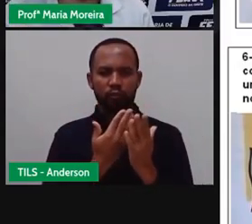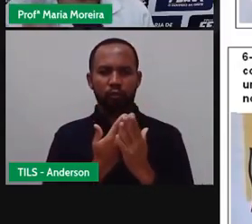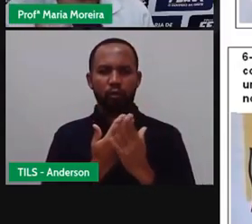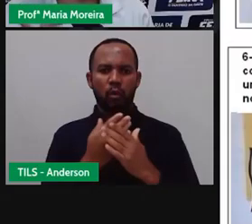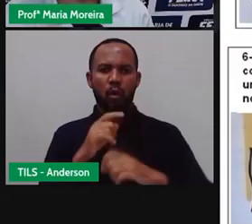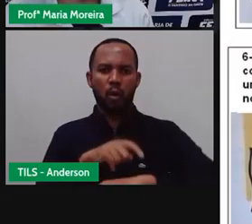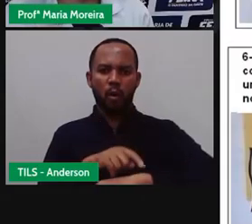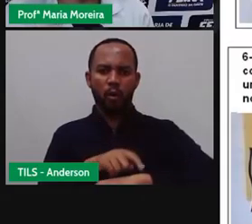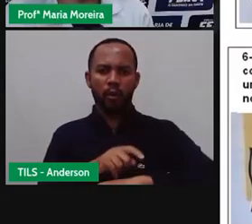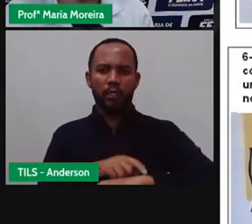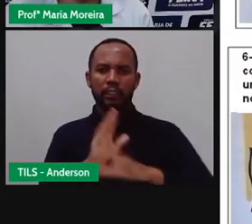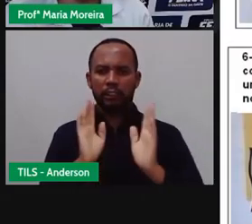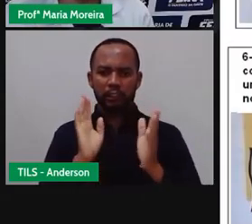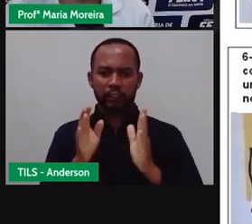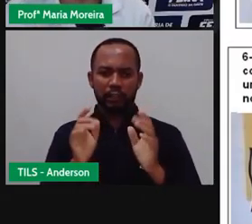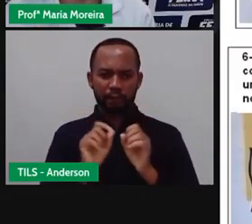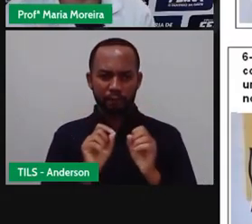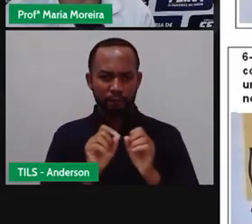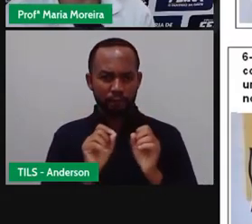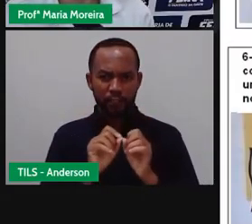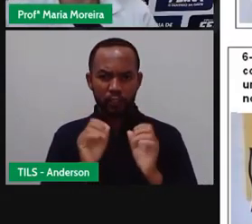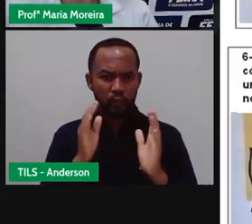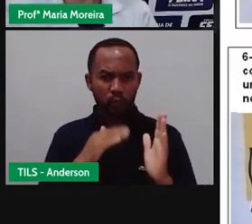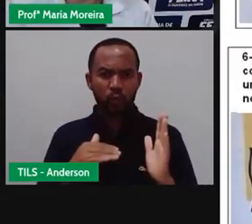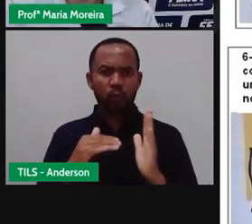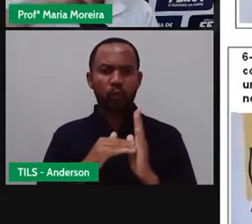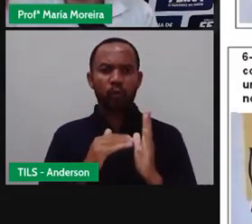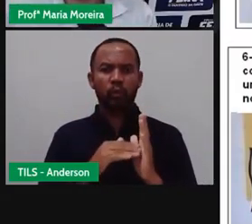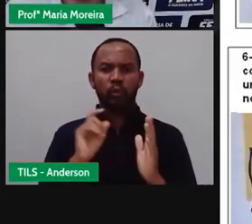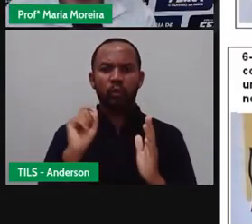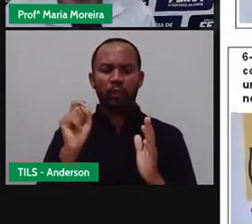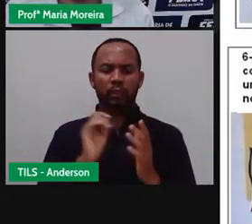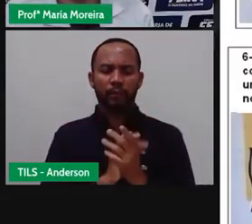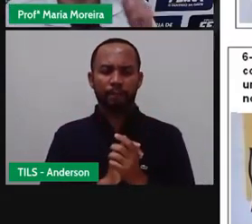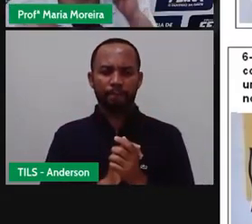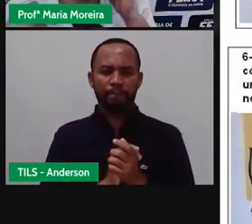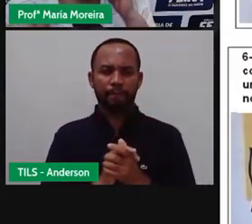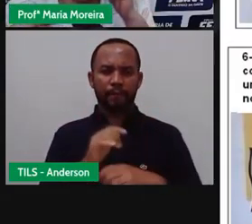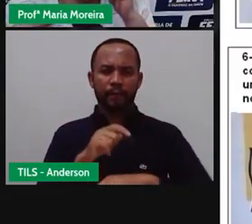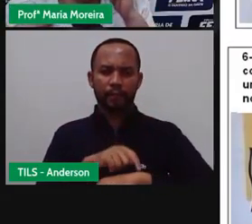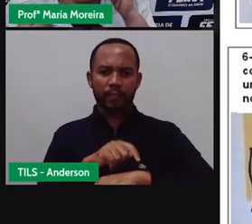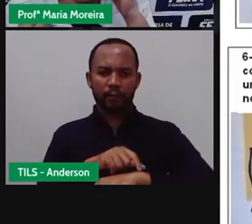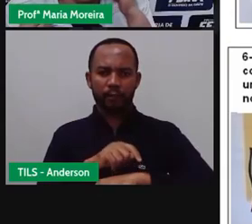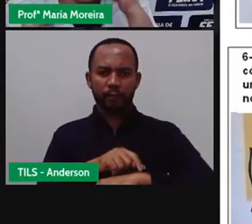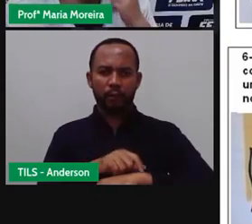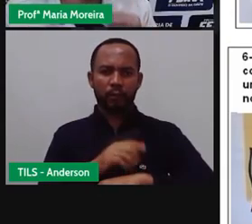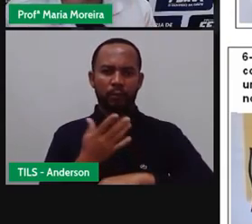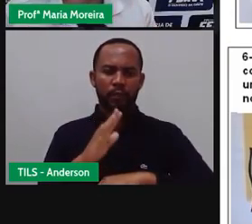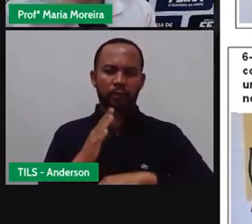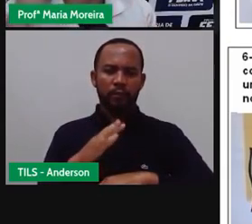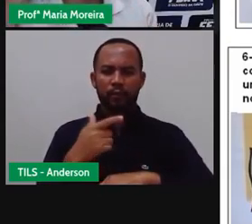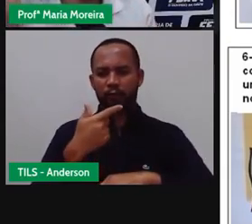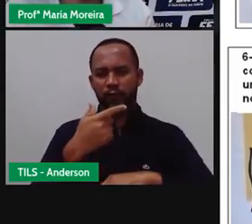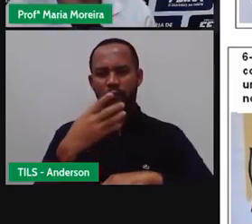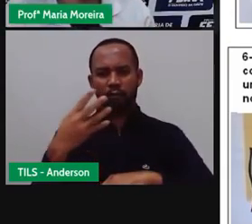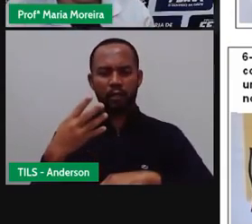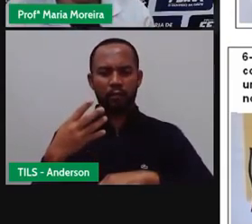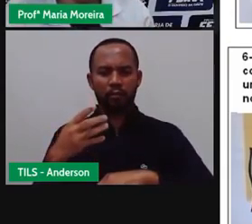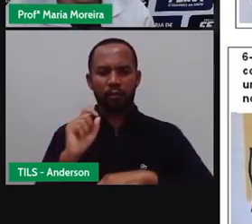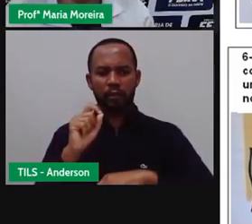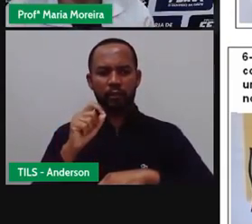que você fizer tudo isso, né? Bom, aí, né, você vai tirar, passou esse tempo, essas 24 horas, você vai tirar